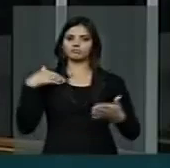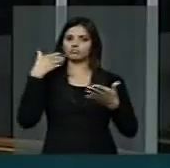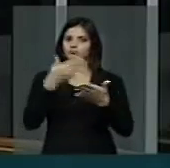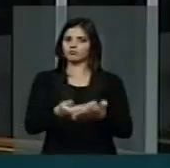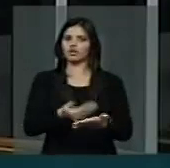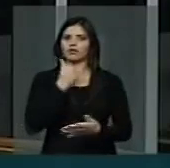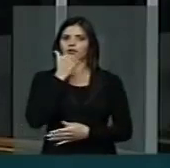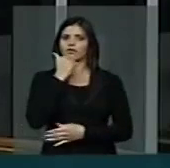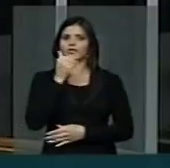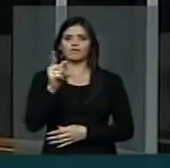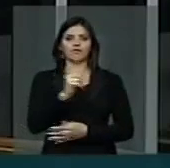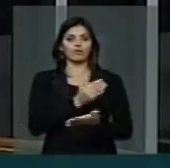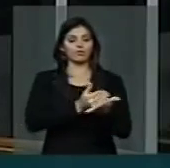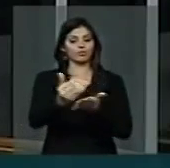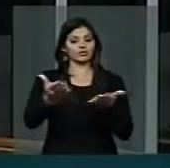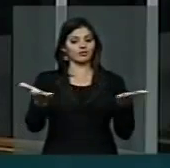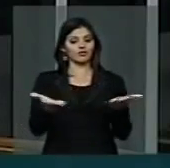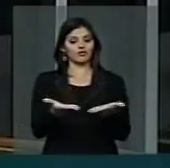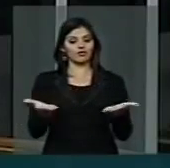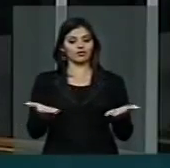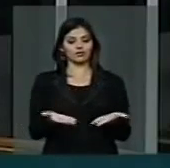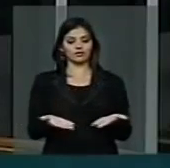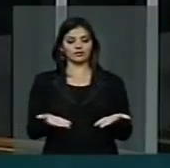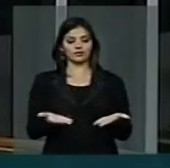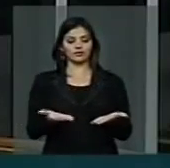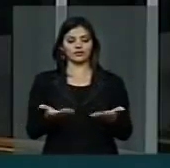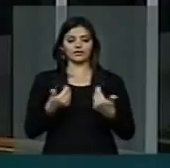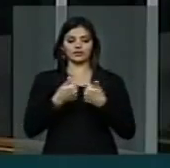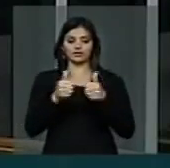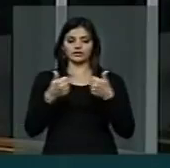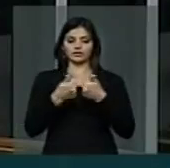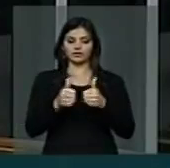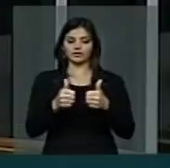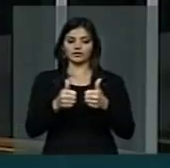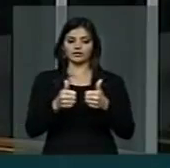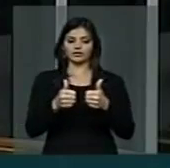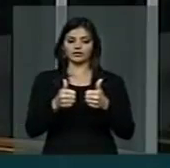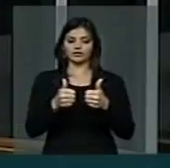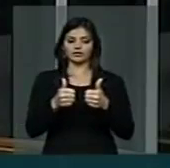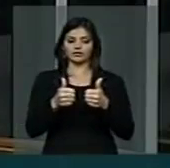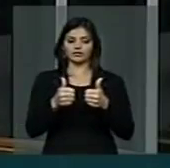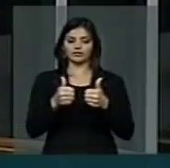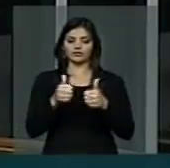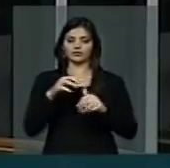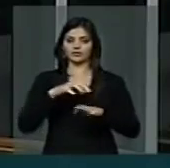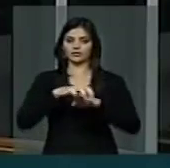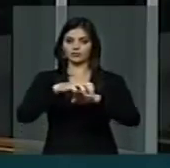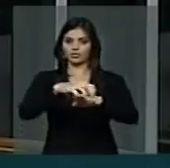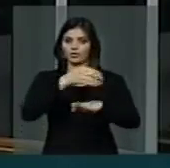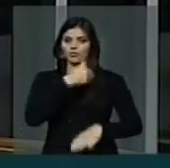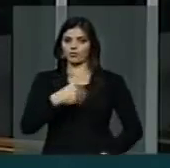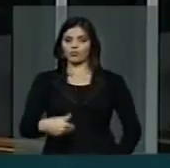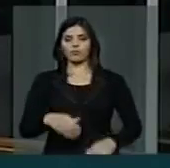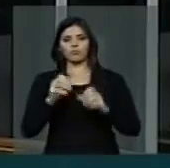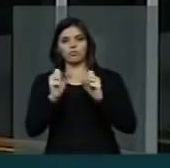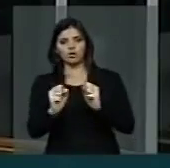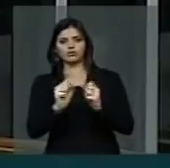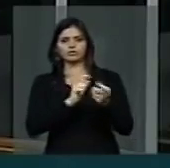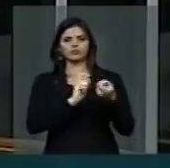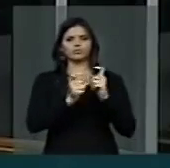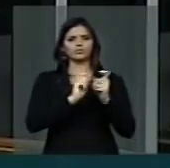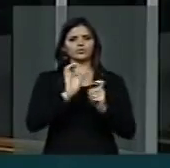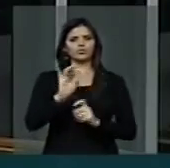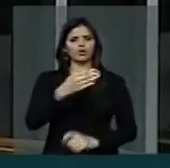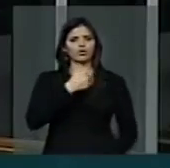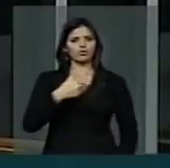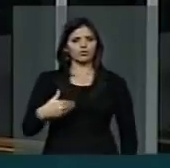era, passa a ser? O transporte público deve ser, pode ser gerido apenas pelo